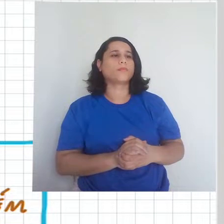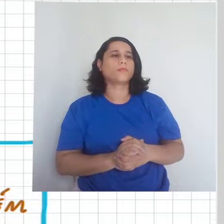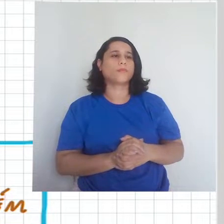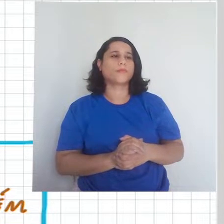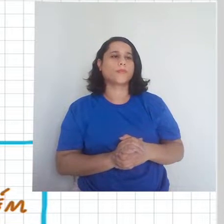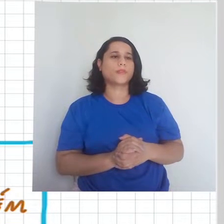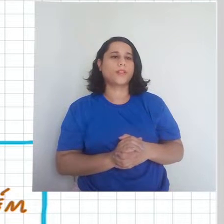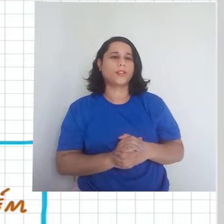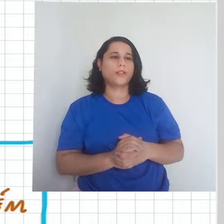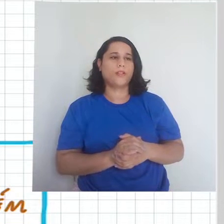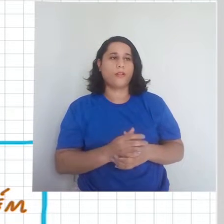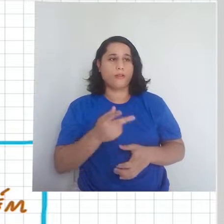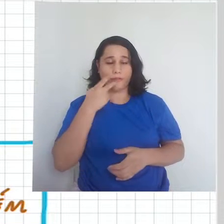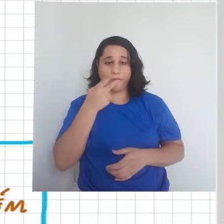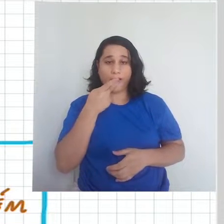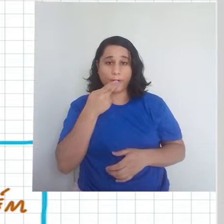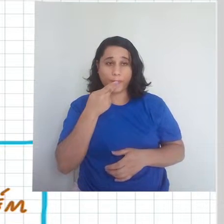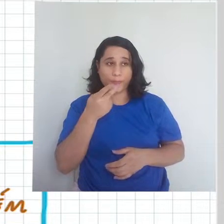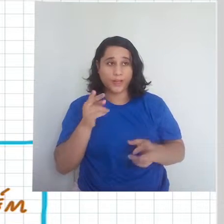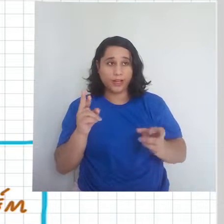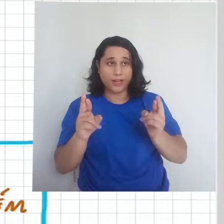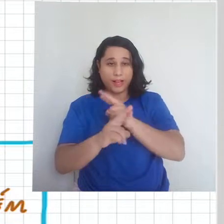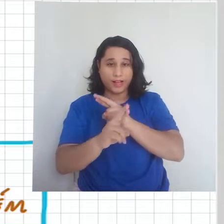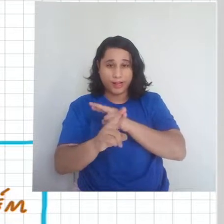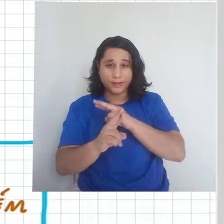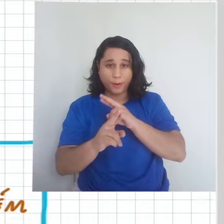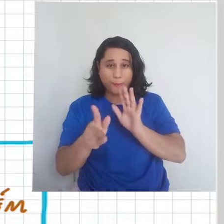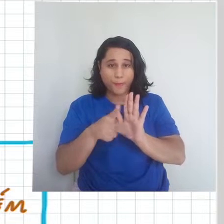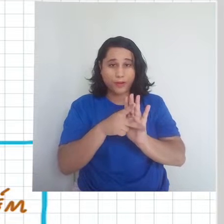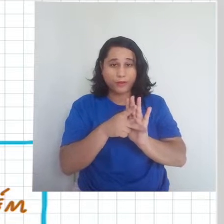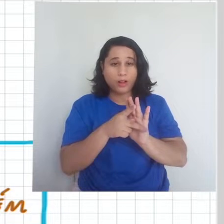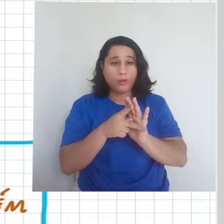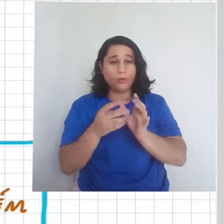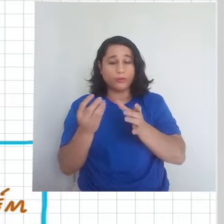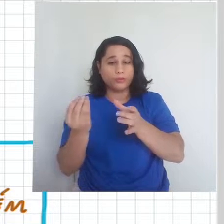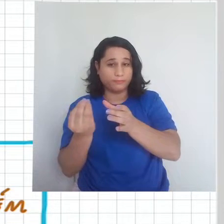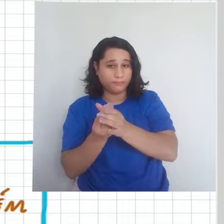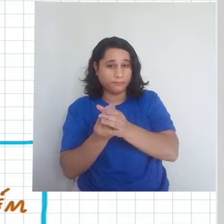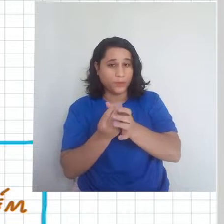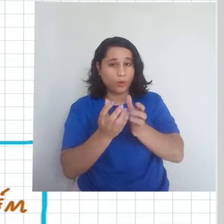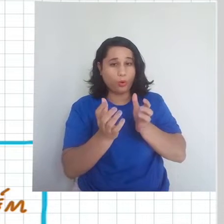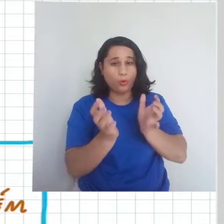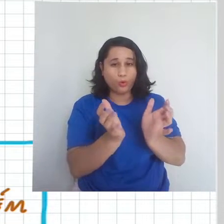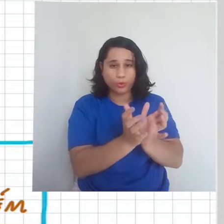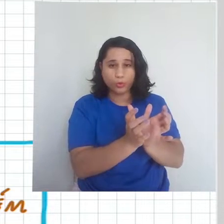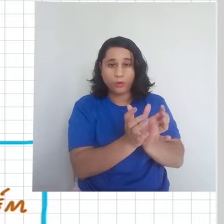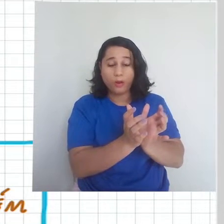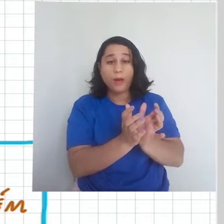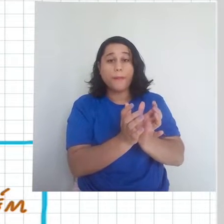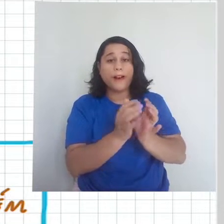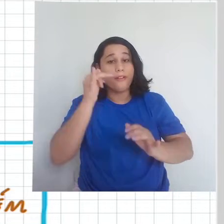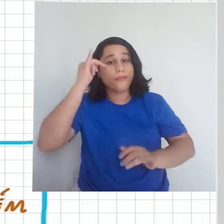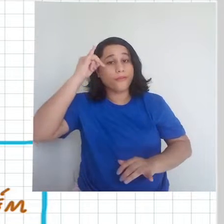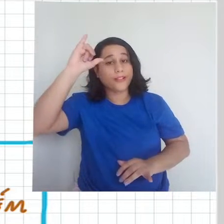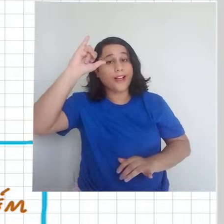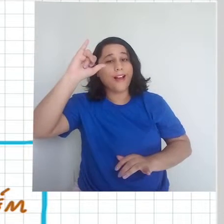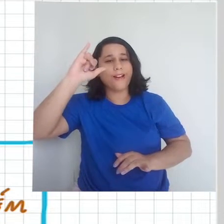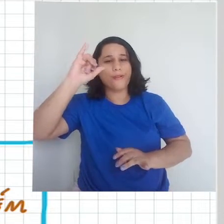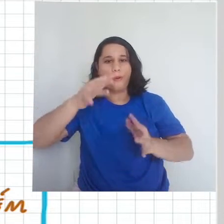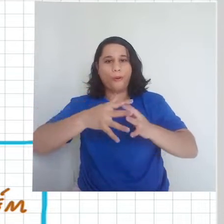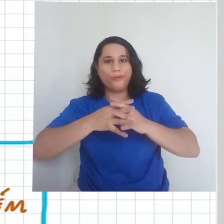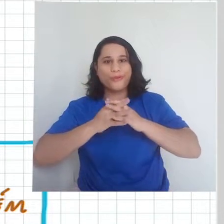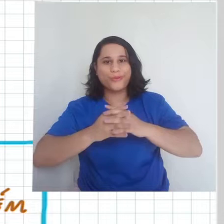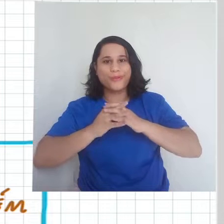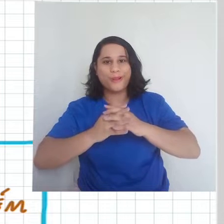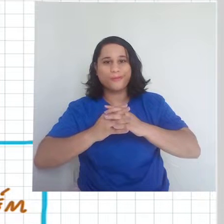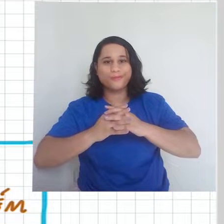Quando eu falo em relação de pertinência, uma relação de elemento e conjunto, é para você não se confundir com essa relação